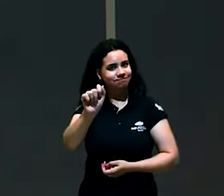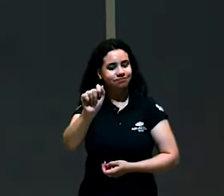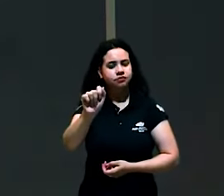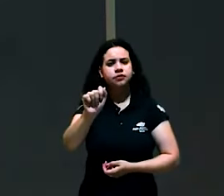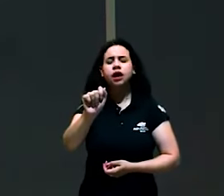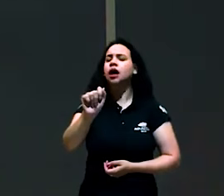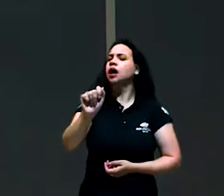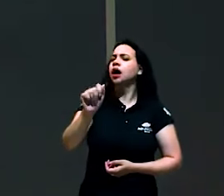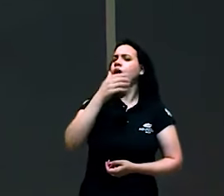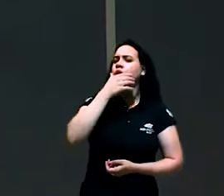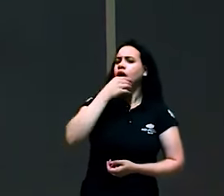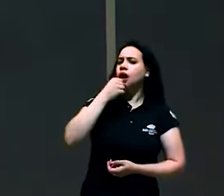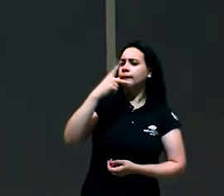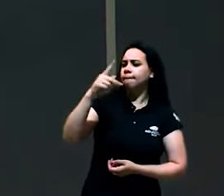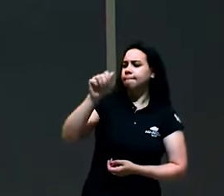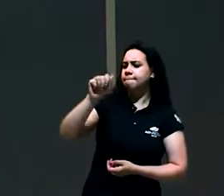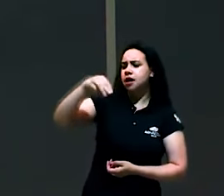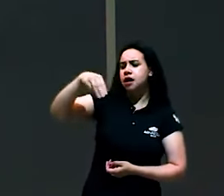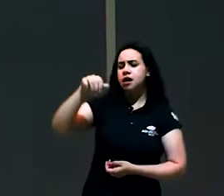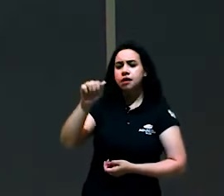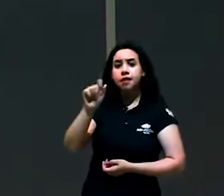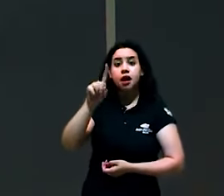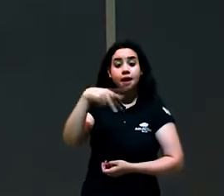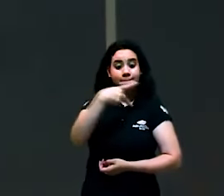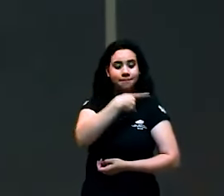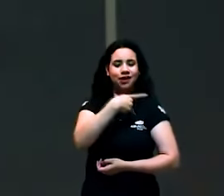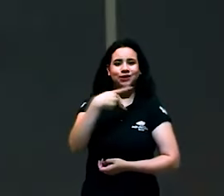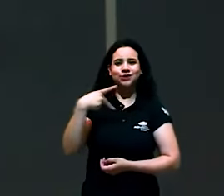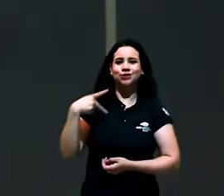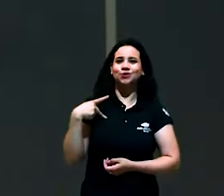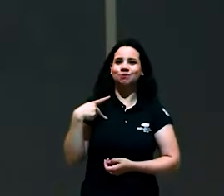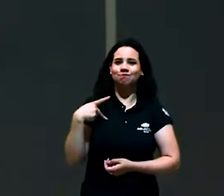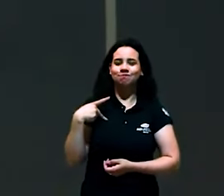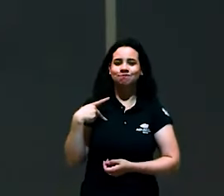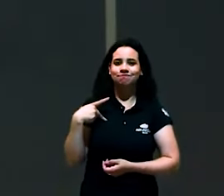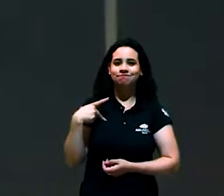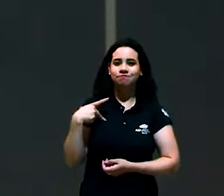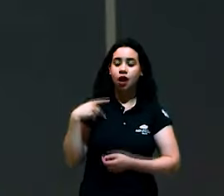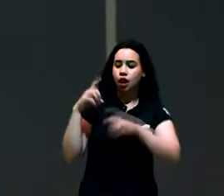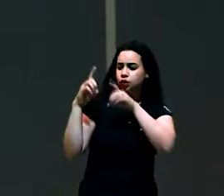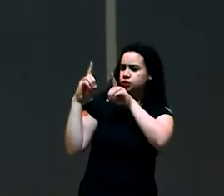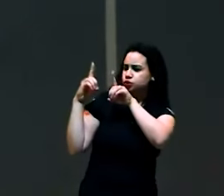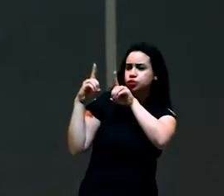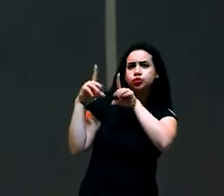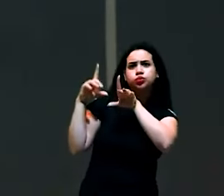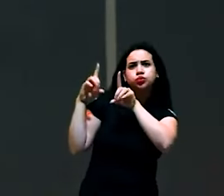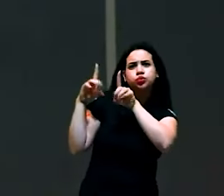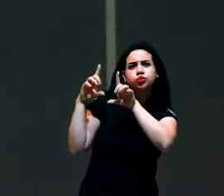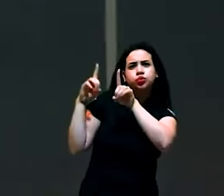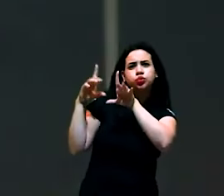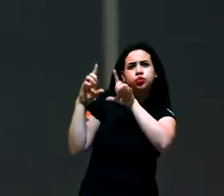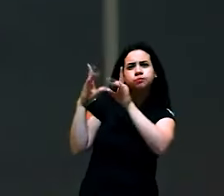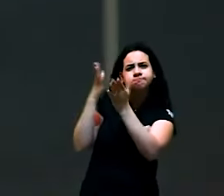um pastor metodista que seguiu a doutrina de Juan Wesley,